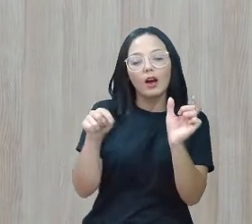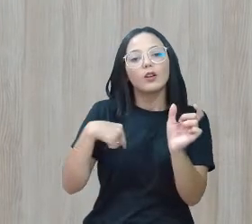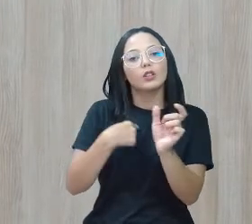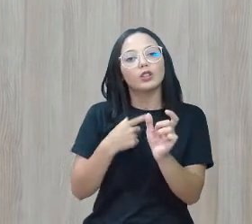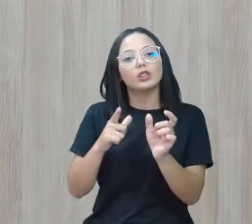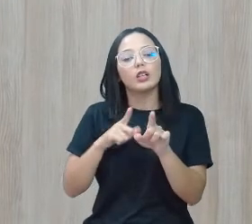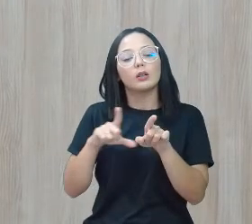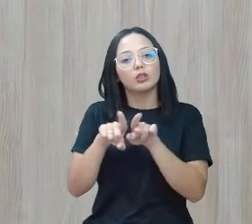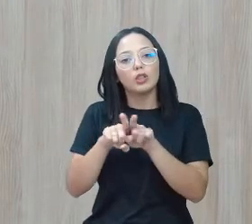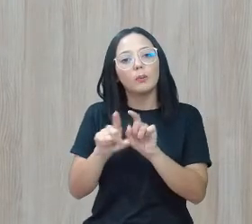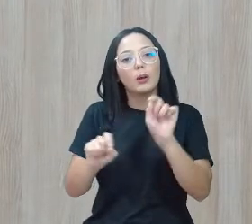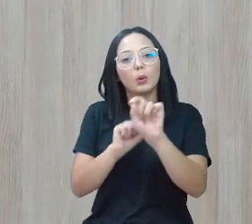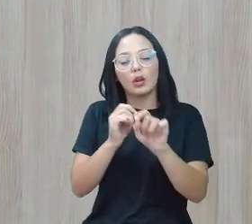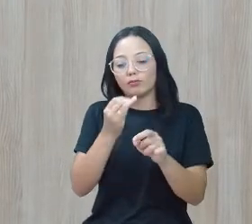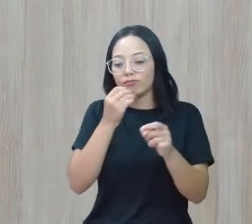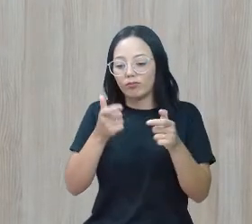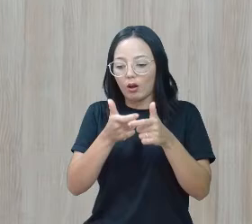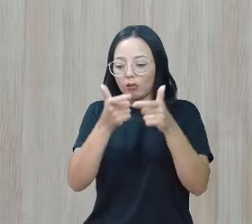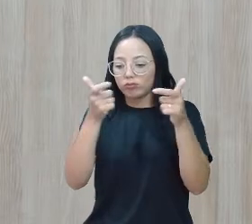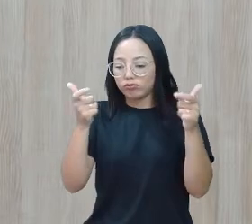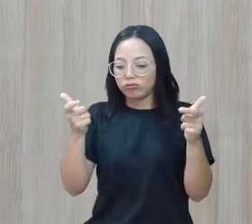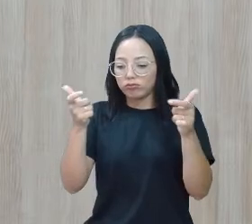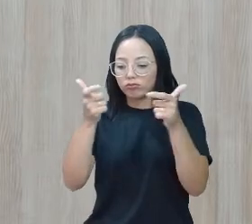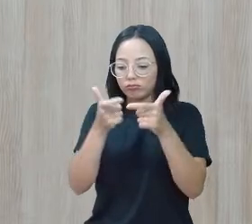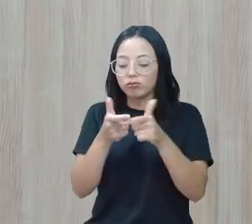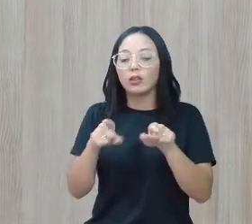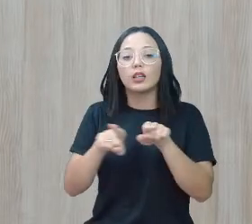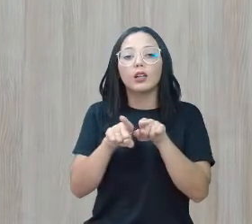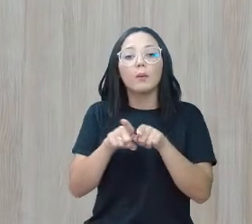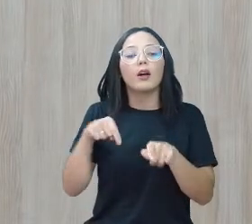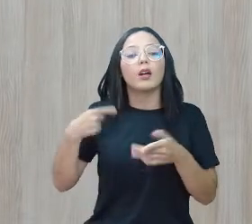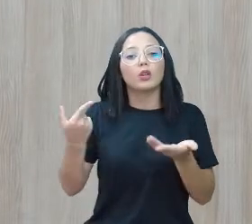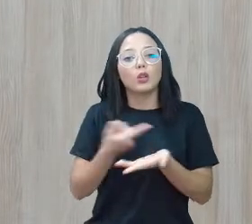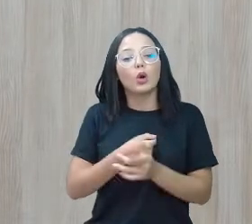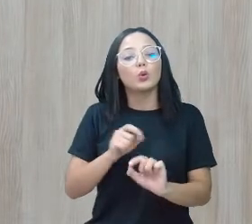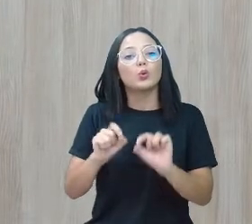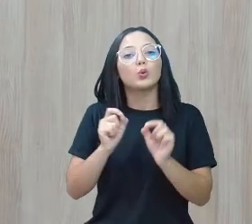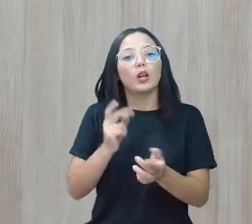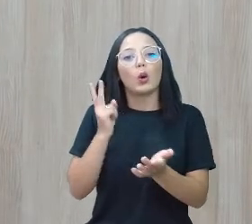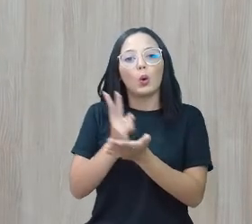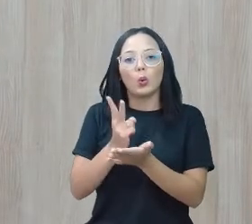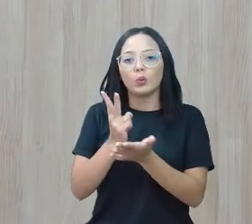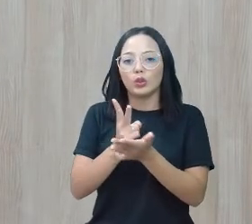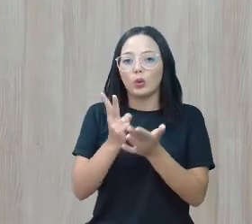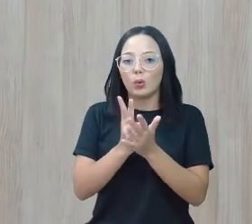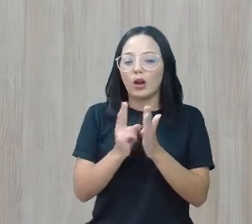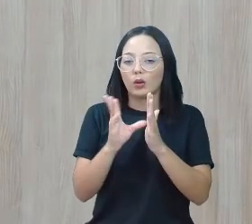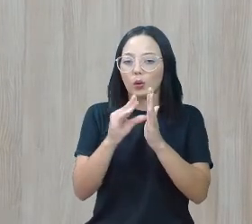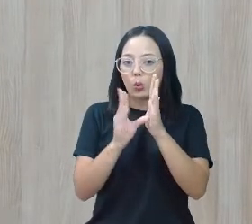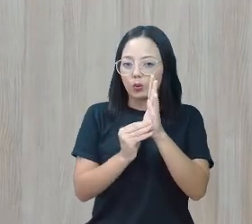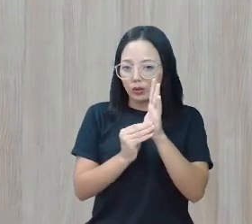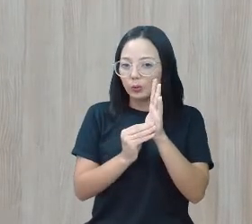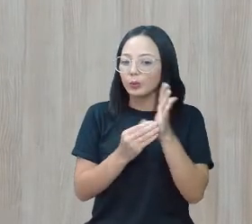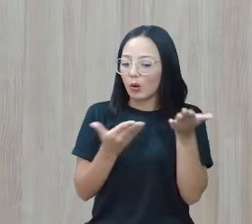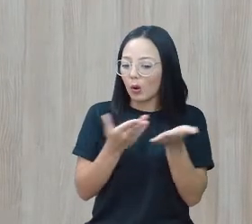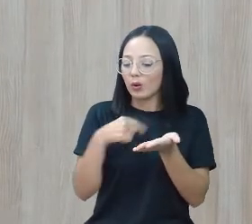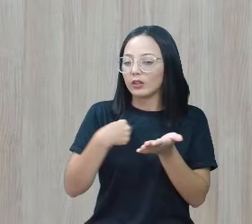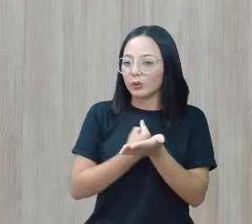os diminutivos e aumentativos. E agora nós damos a continuidade deste conteúdo, pessoal.